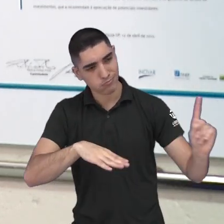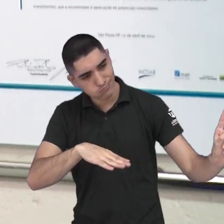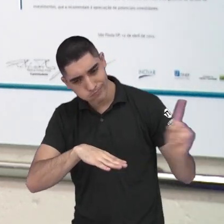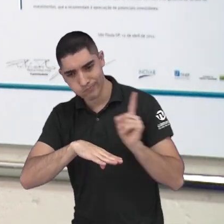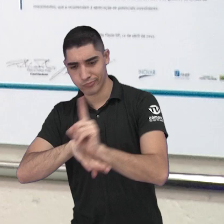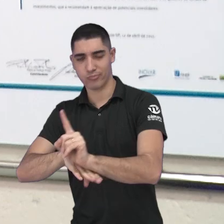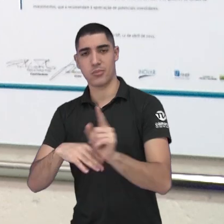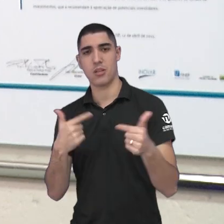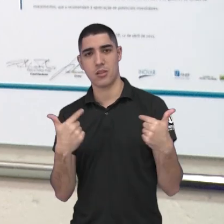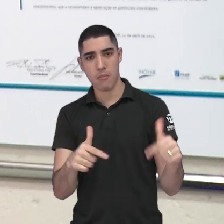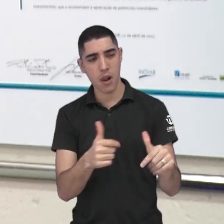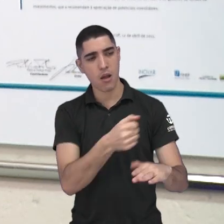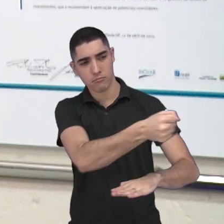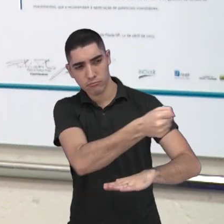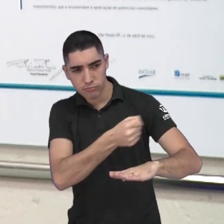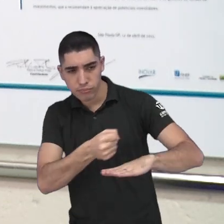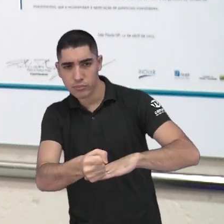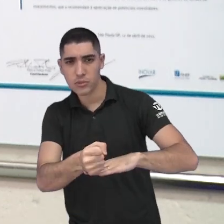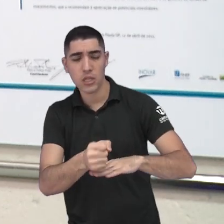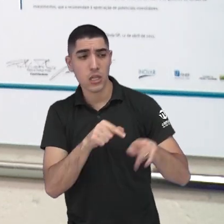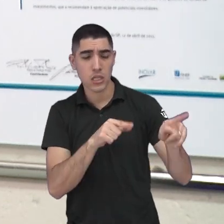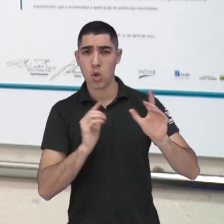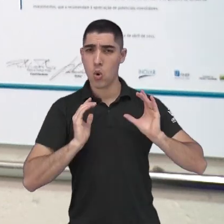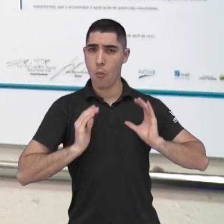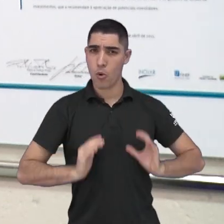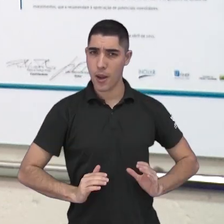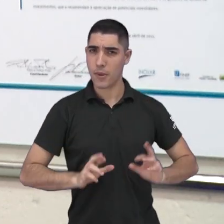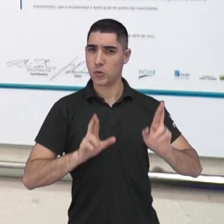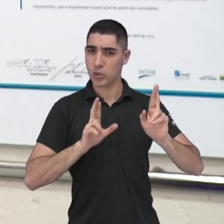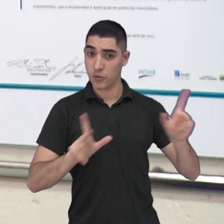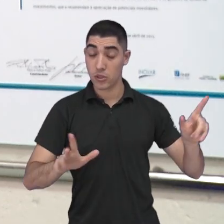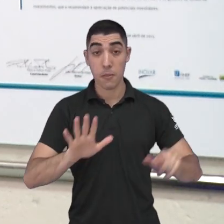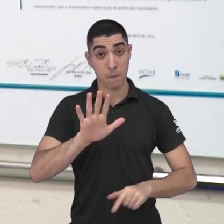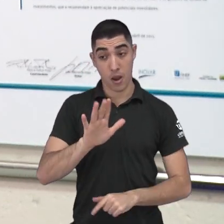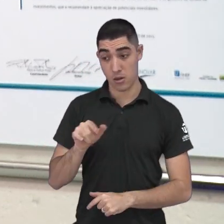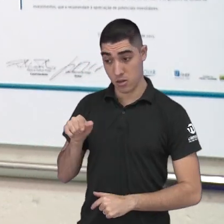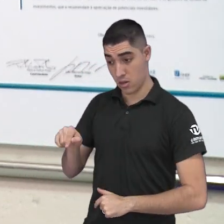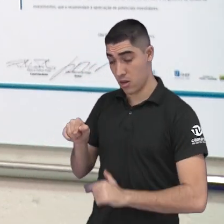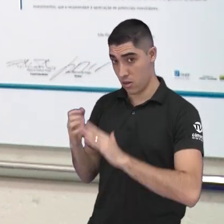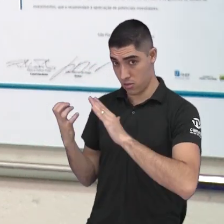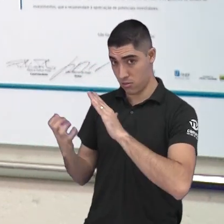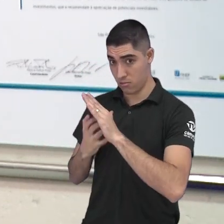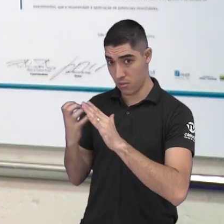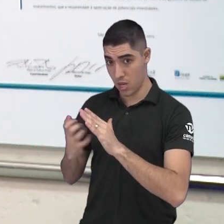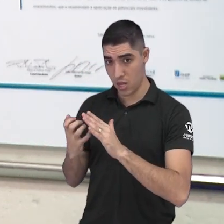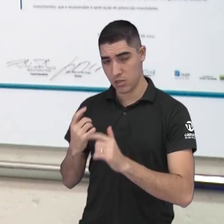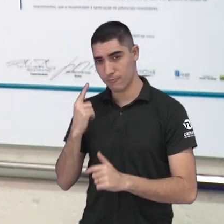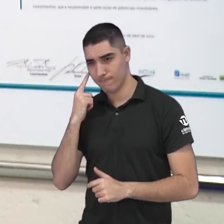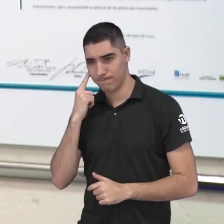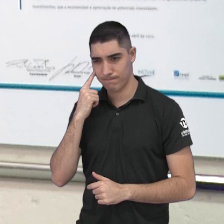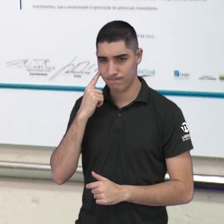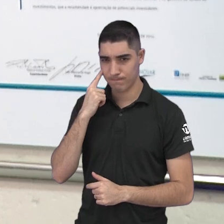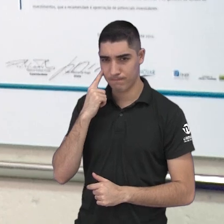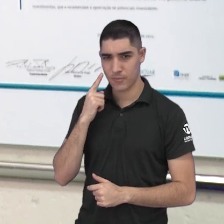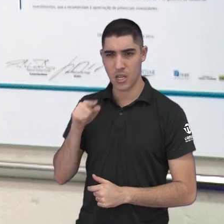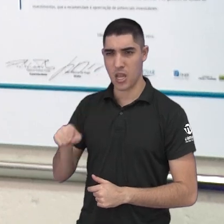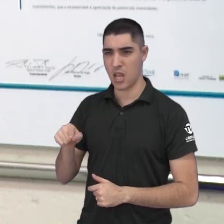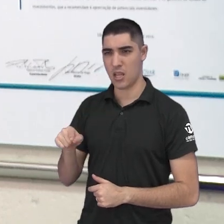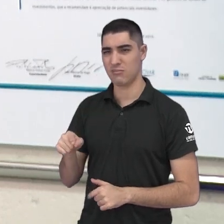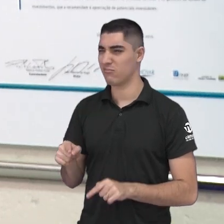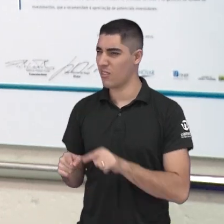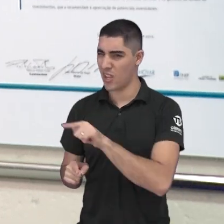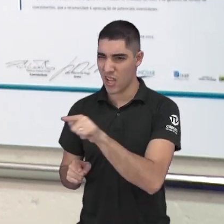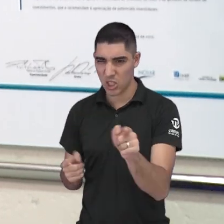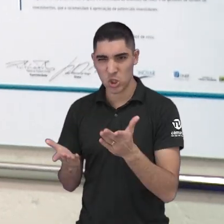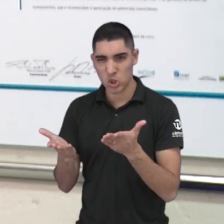apropriar dos benefícios que tem desse tipo diferente de comportamento. Por outro lado, tem empresas que têm tomado